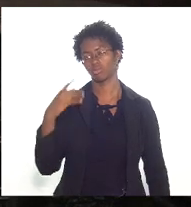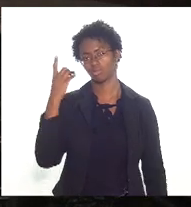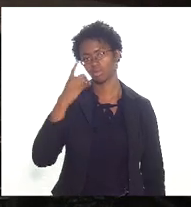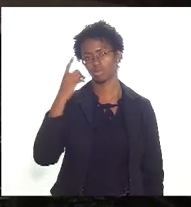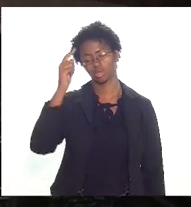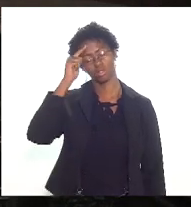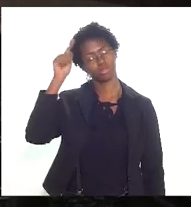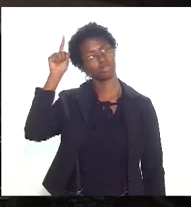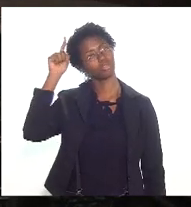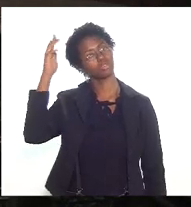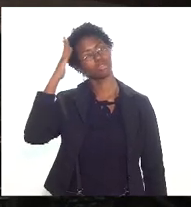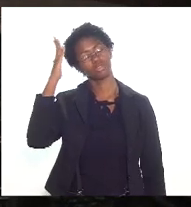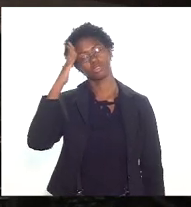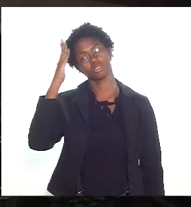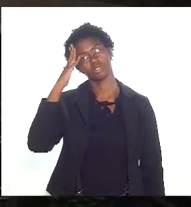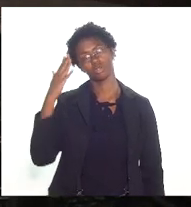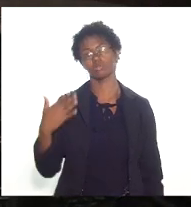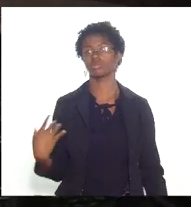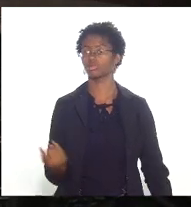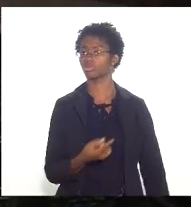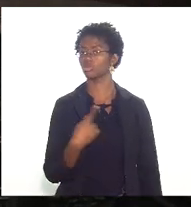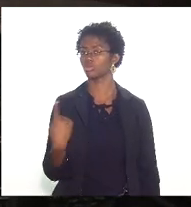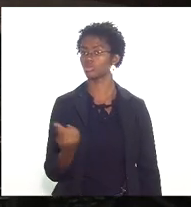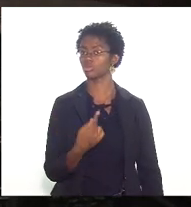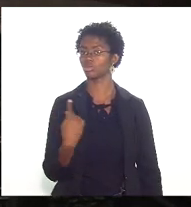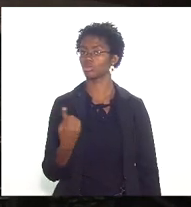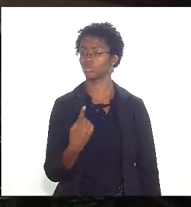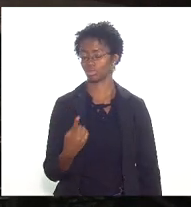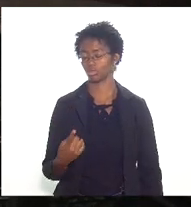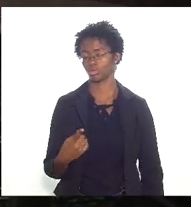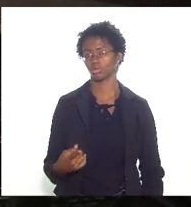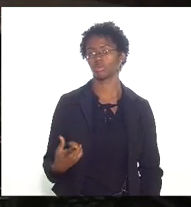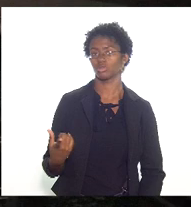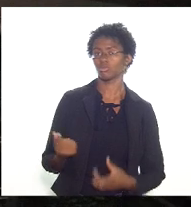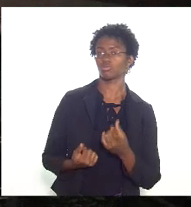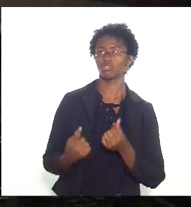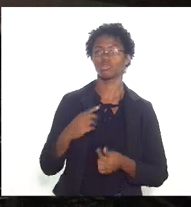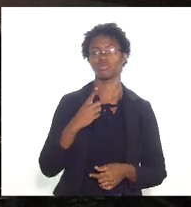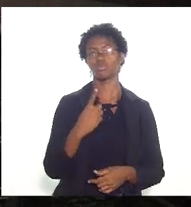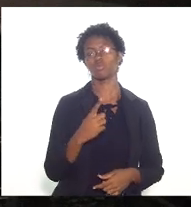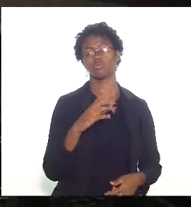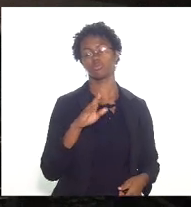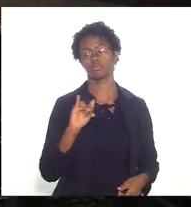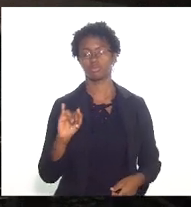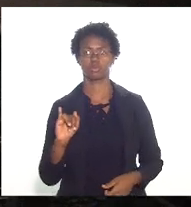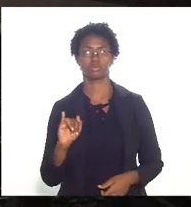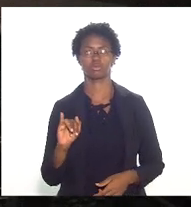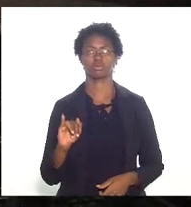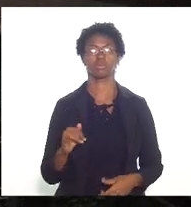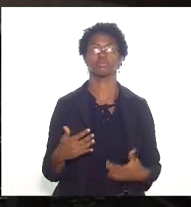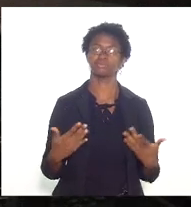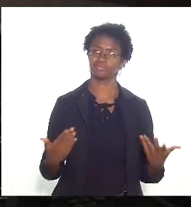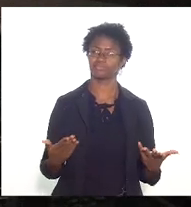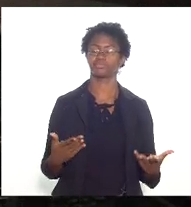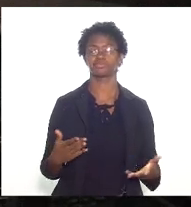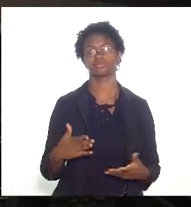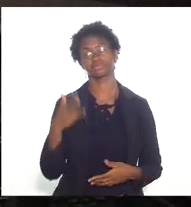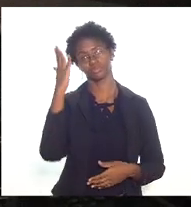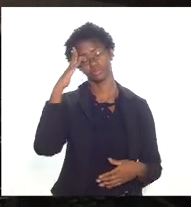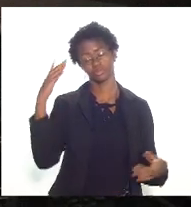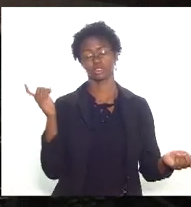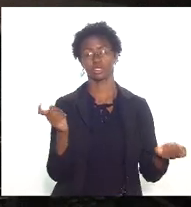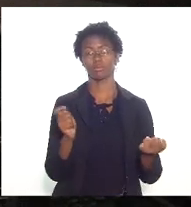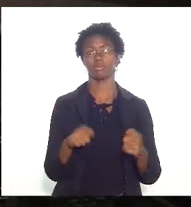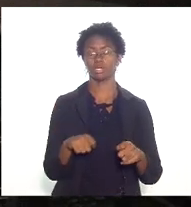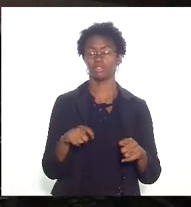sabendo que a Cedae hoje nunca um bilhão e 100 e com projeções Se bem gerido que eu tenho certeza que tem Total capacidade de ser bem